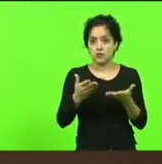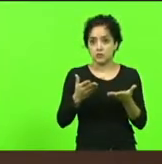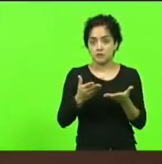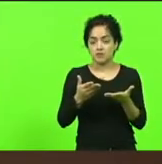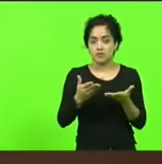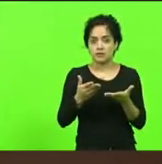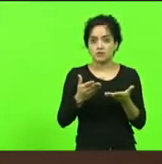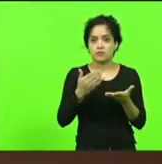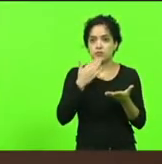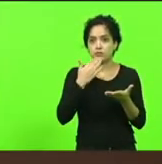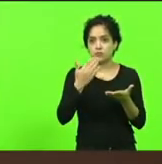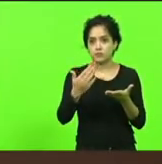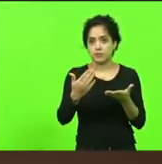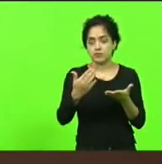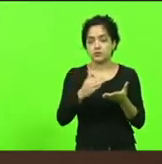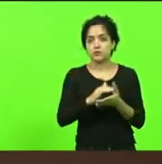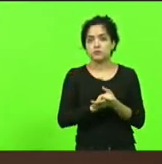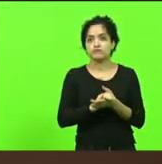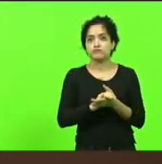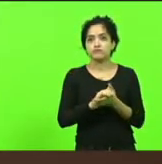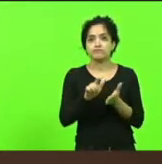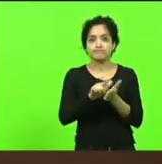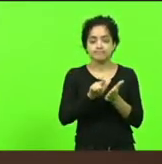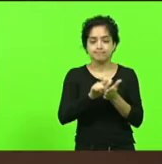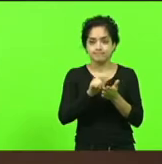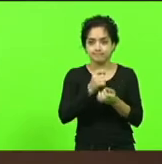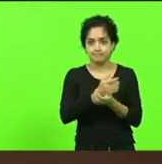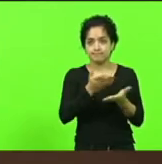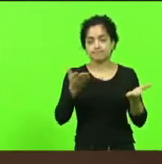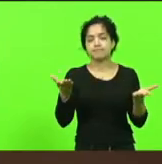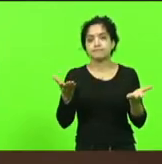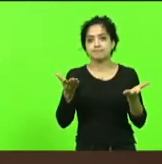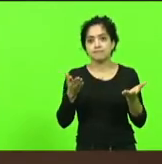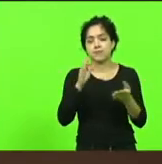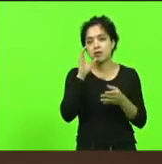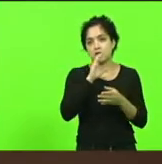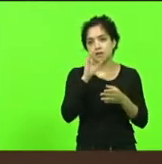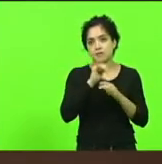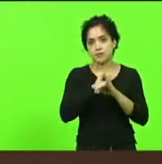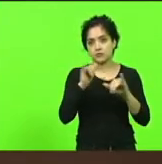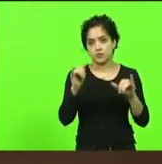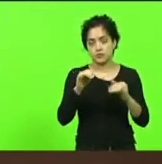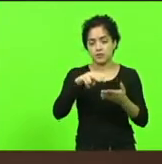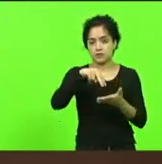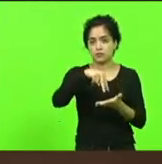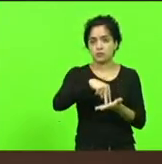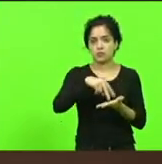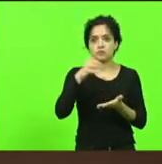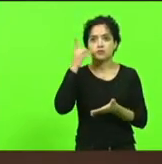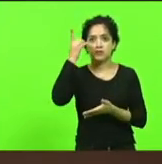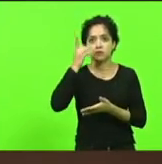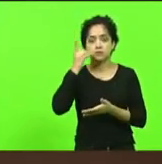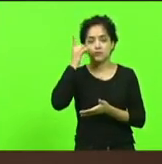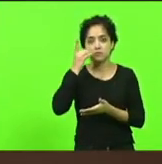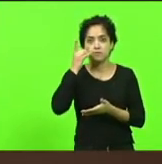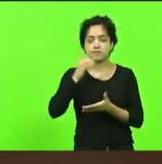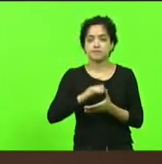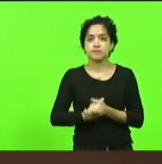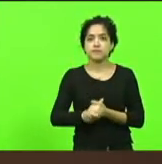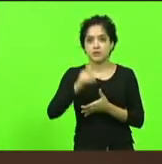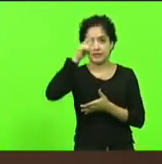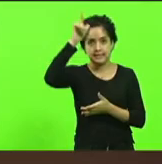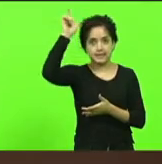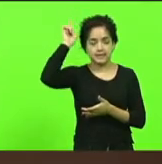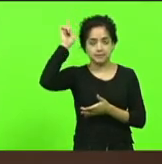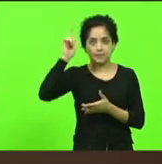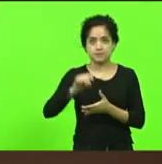da entrega e distribuição do expediente. Em breves comunicações fizeram uso da palavra os senhores deputados Sargento